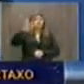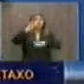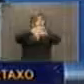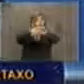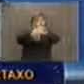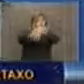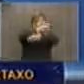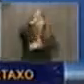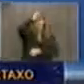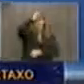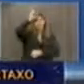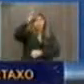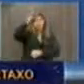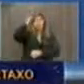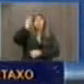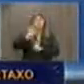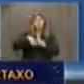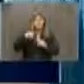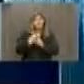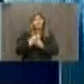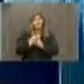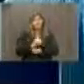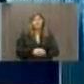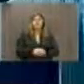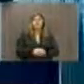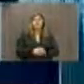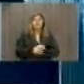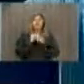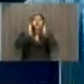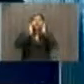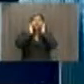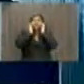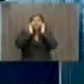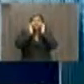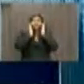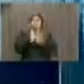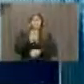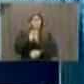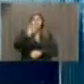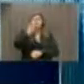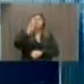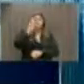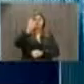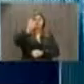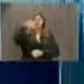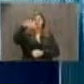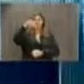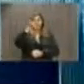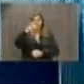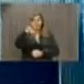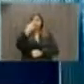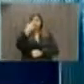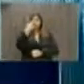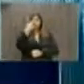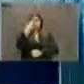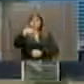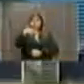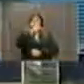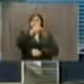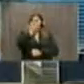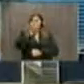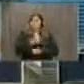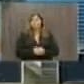equilibrar bem isso aí e ter acesso cada vez maior. Muito bem. O candidato Renan Palmeira tem um minuto e meio para a resposta.